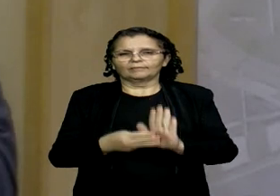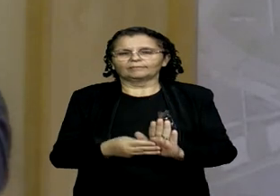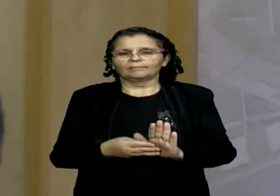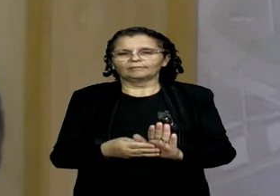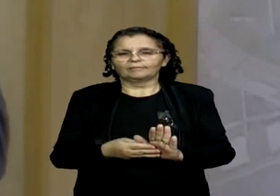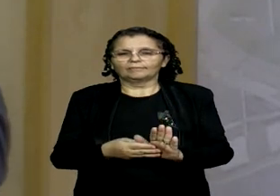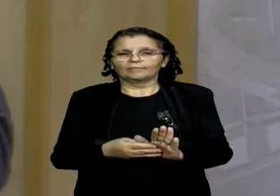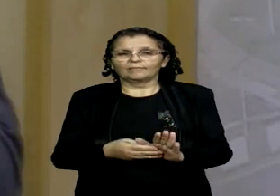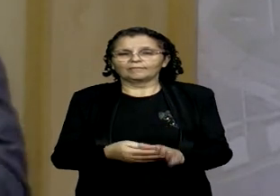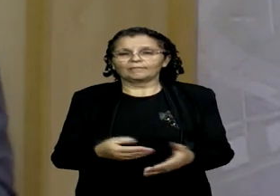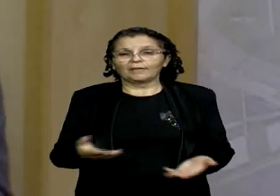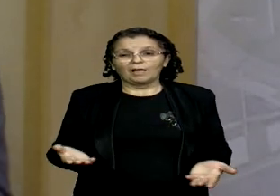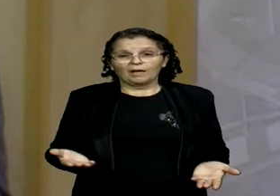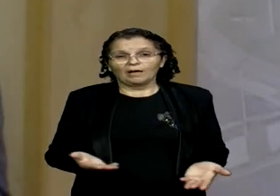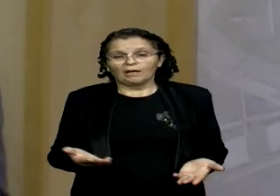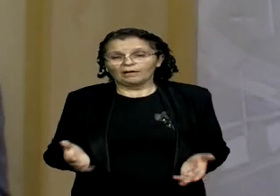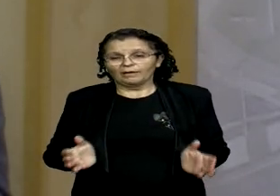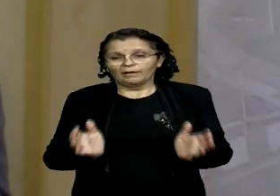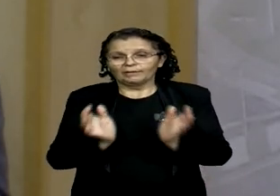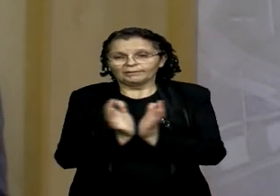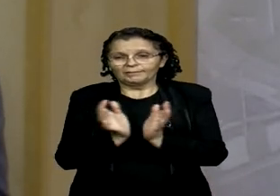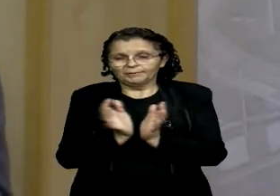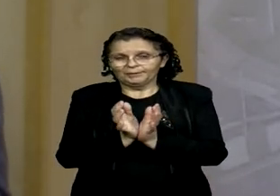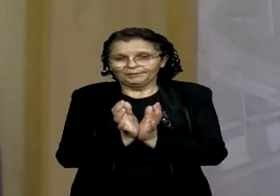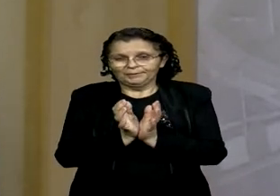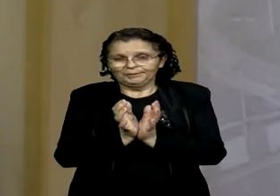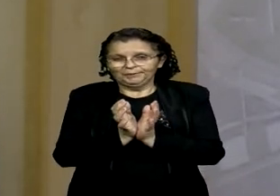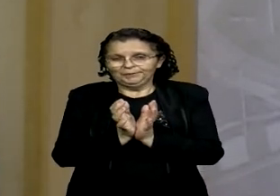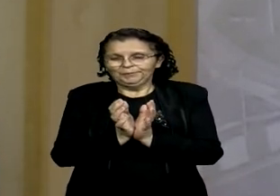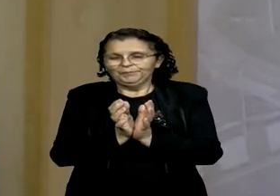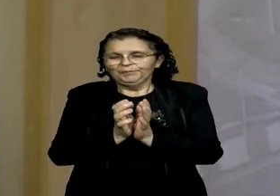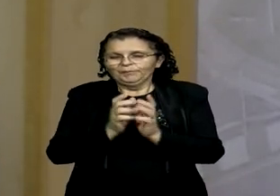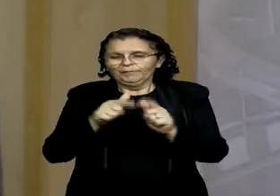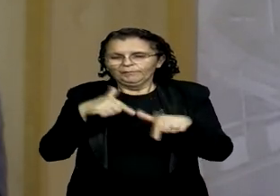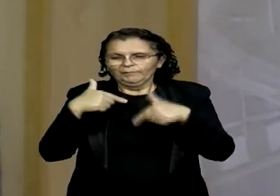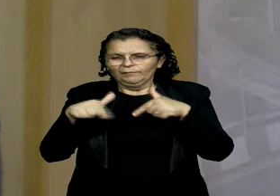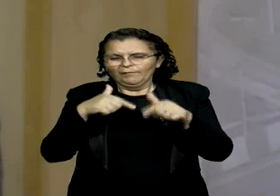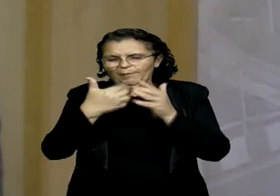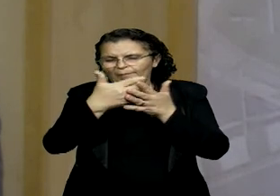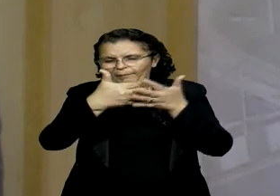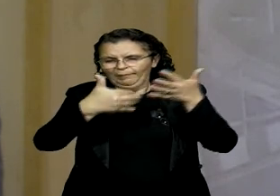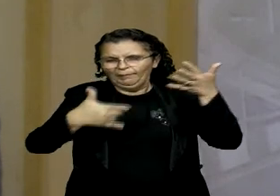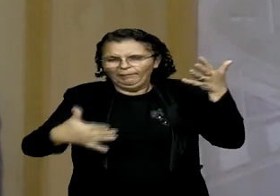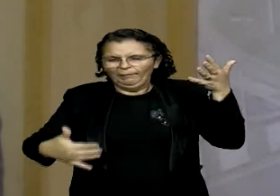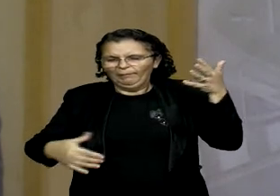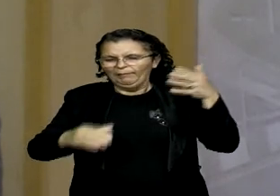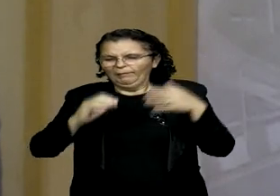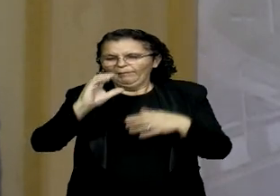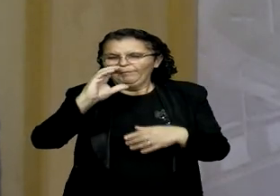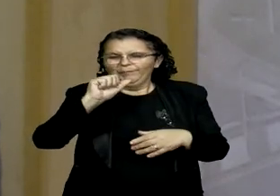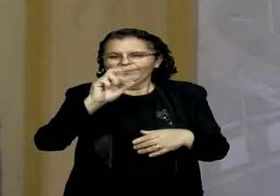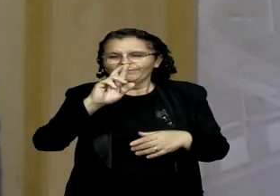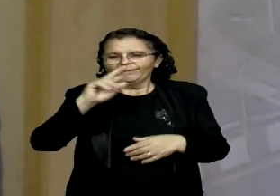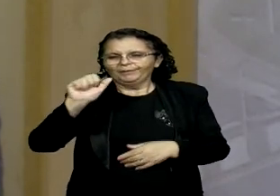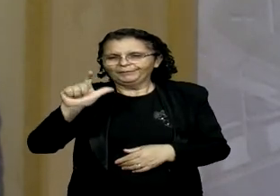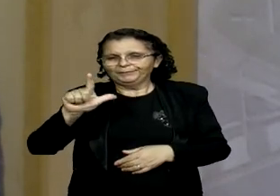E aqui eu vou citar a equipe de colaboradores que trabalham junto com Erivelton. Carol,